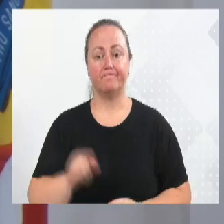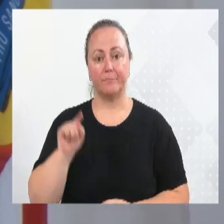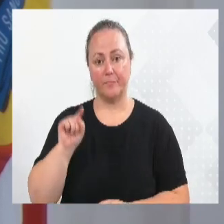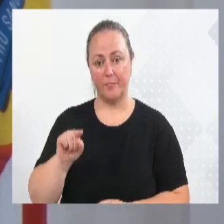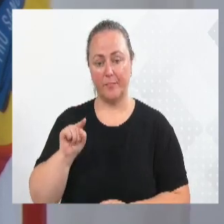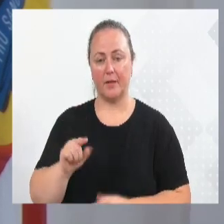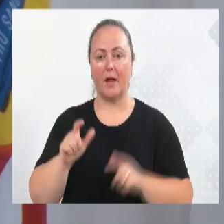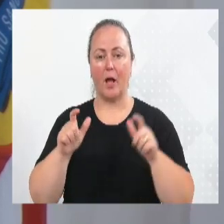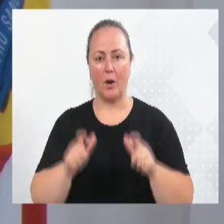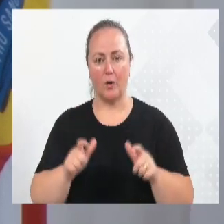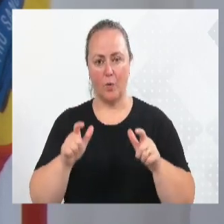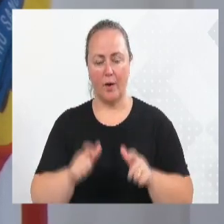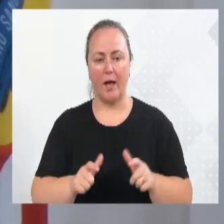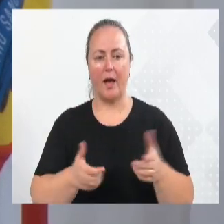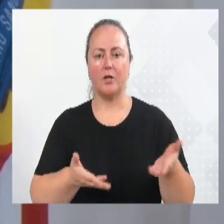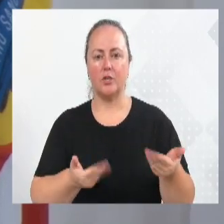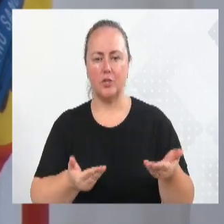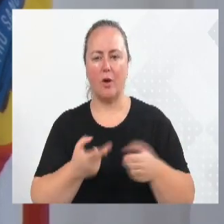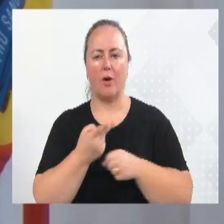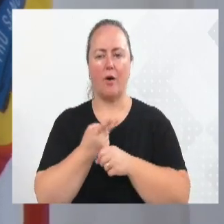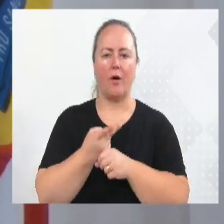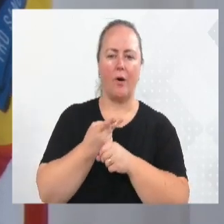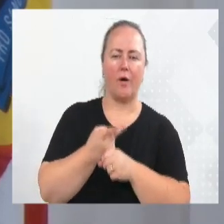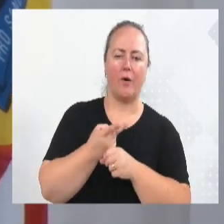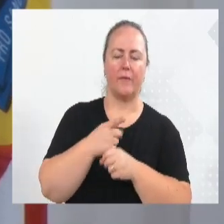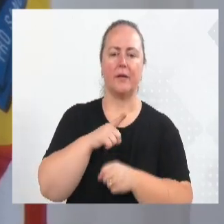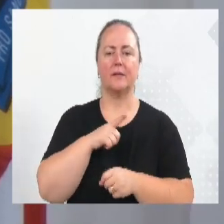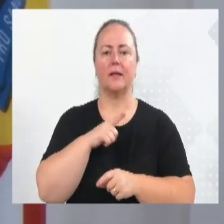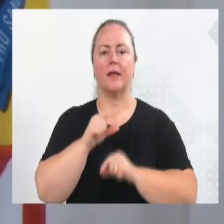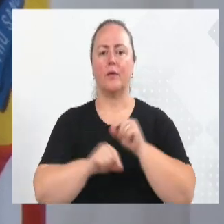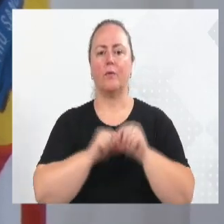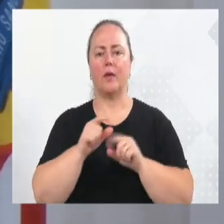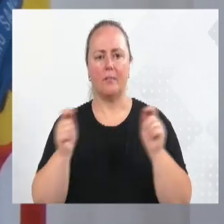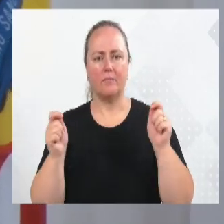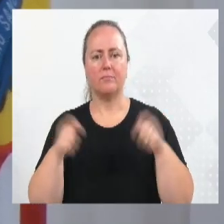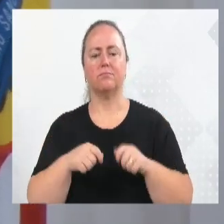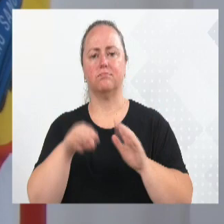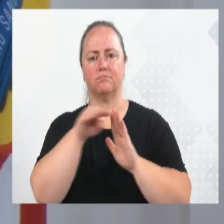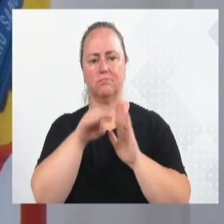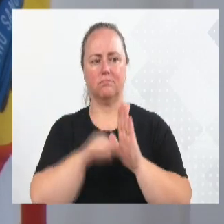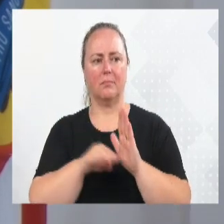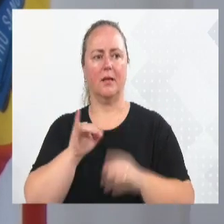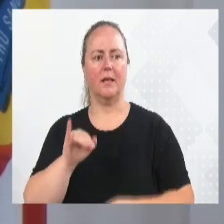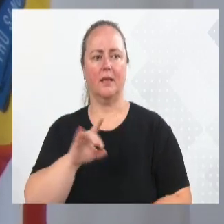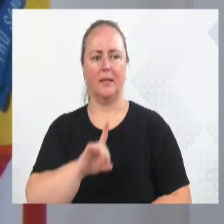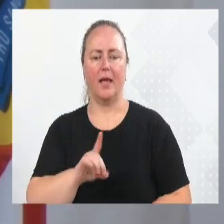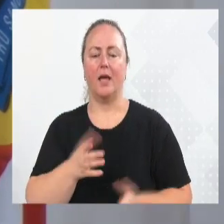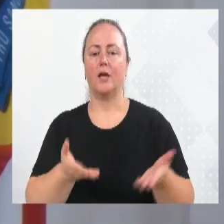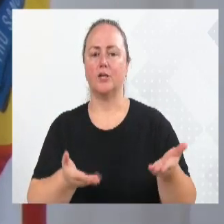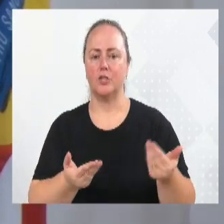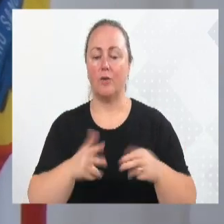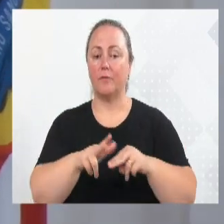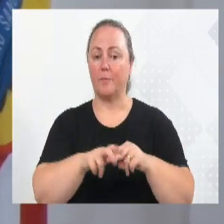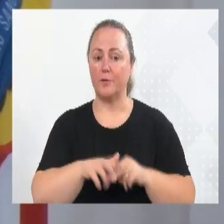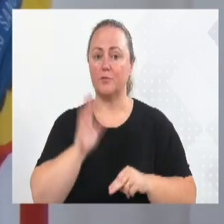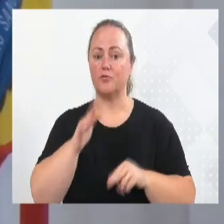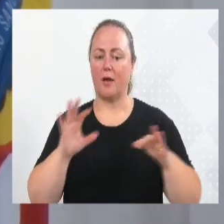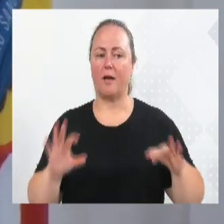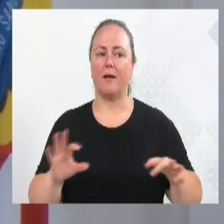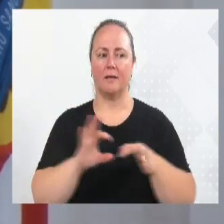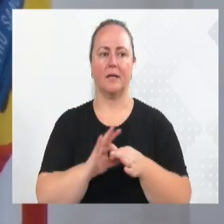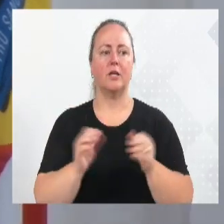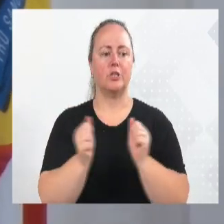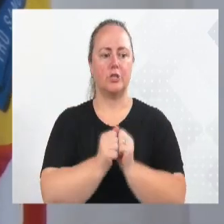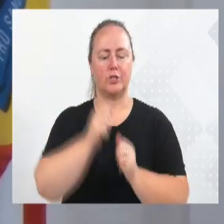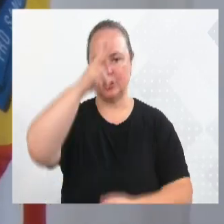é um ambiente onde muitos desses jovens que procuram são jovens que teriam possibilidade de estar no programa do id jovem então também já fiz essa ponte com executivo